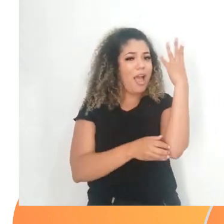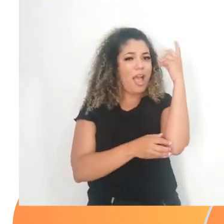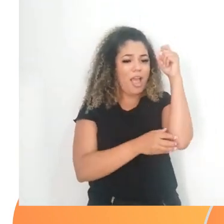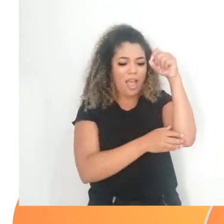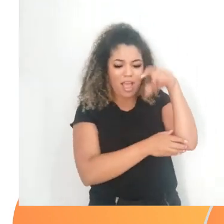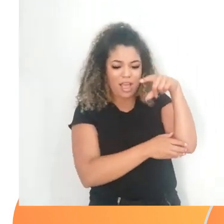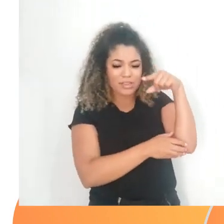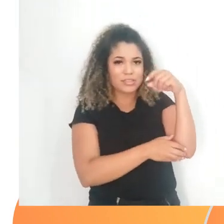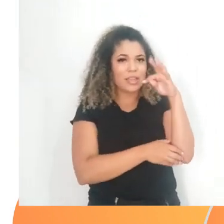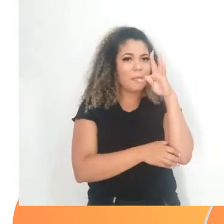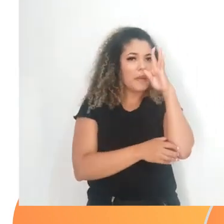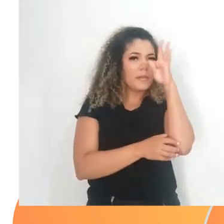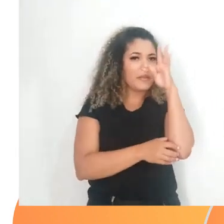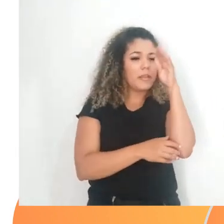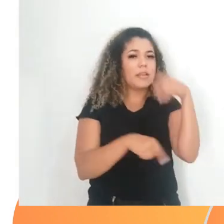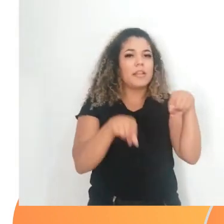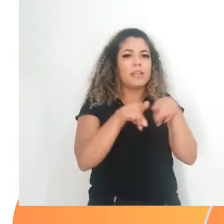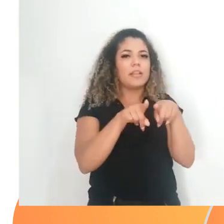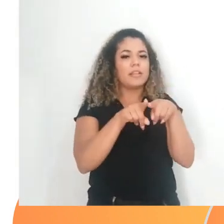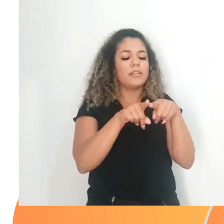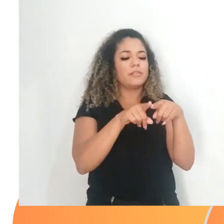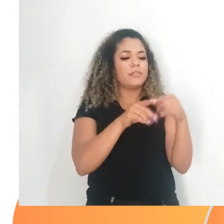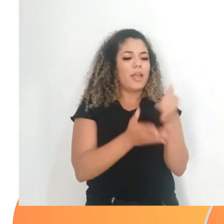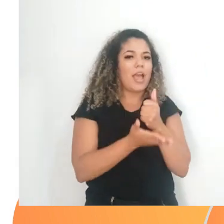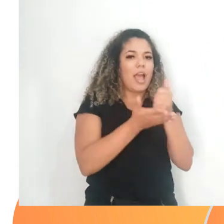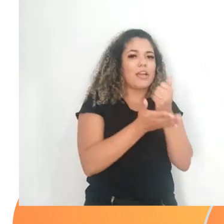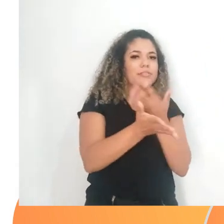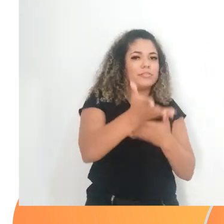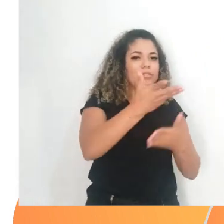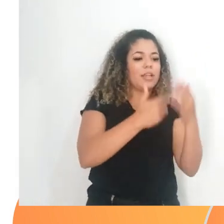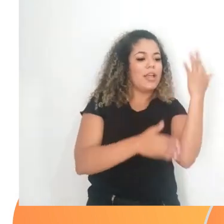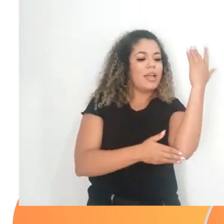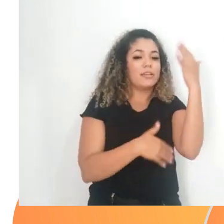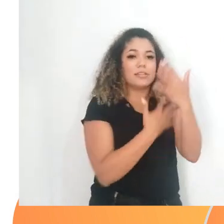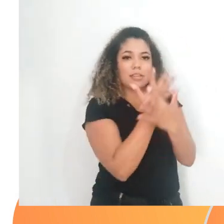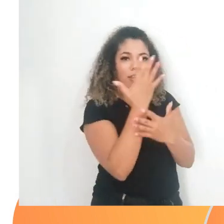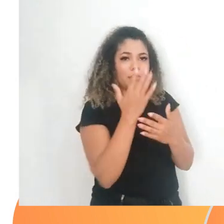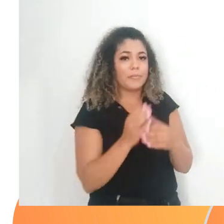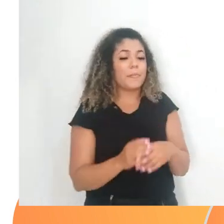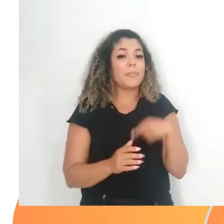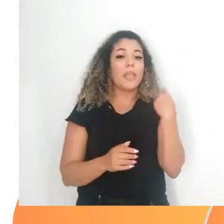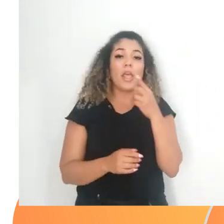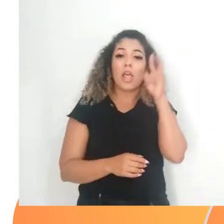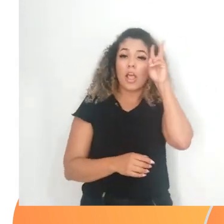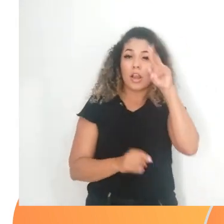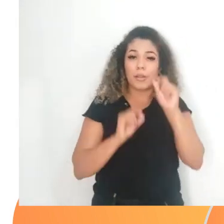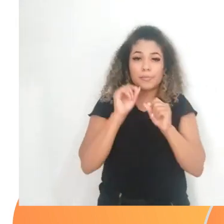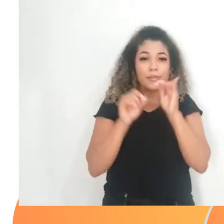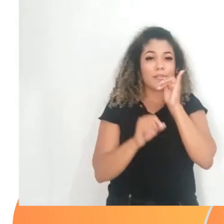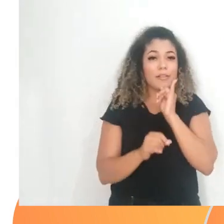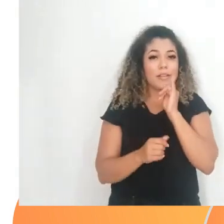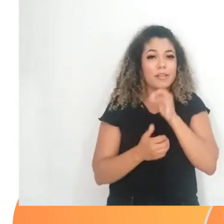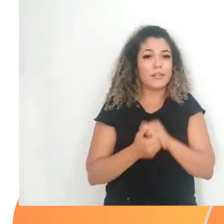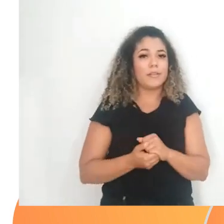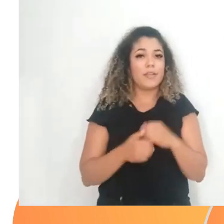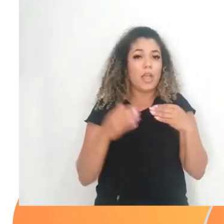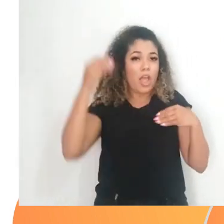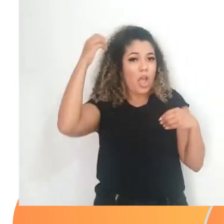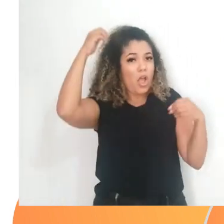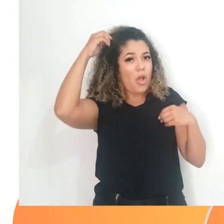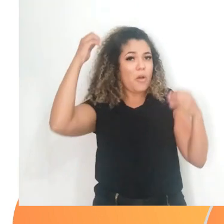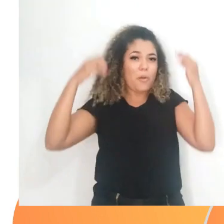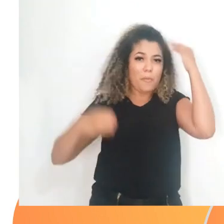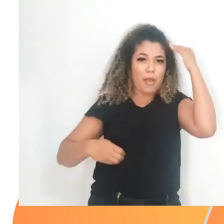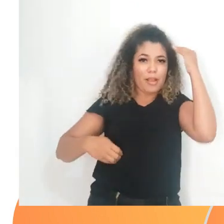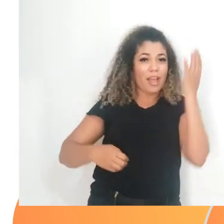polinização de flores e manutenção dos ecossistemas das florestas. Bom, a gente lembra, por exemplo, de um macaquinho enquanto